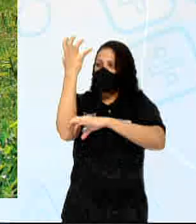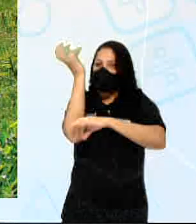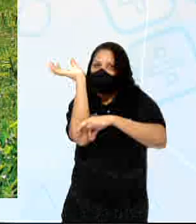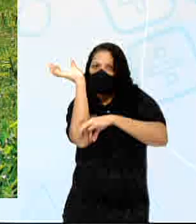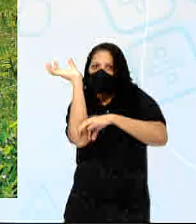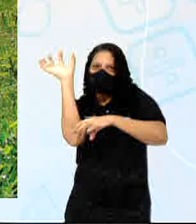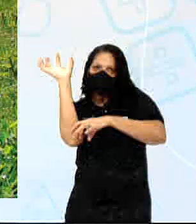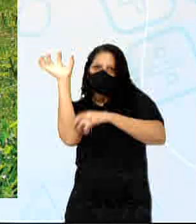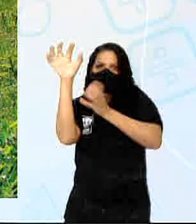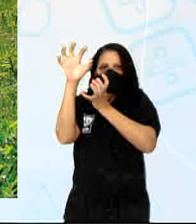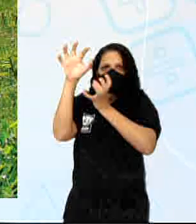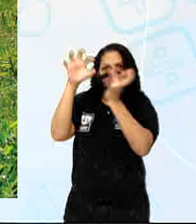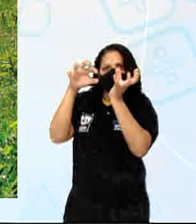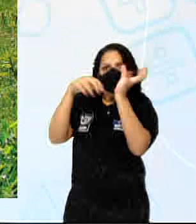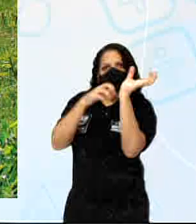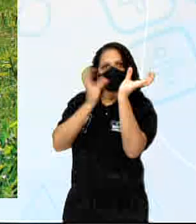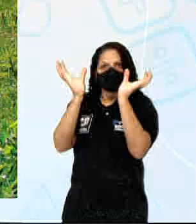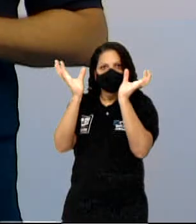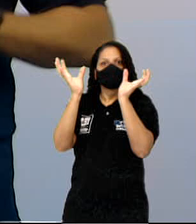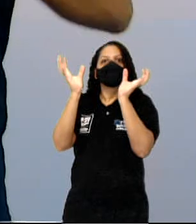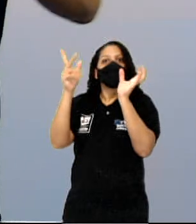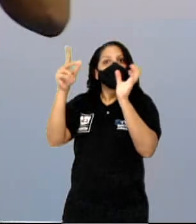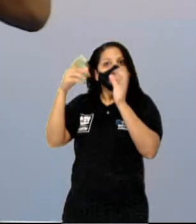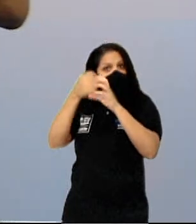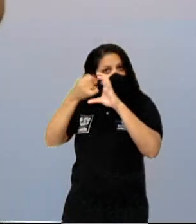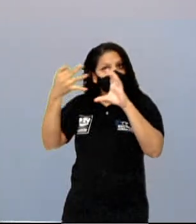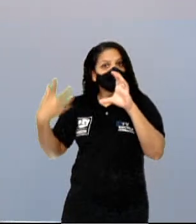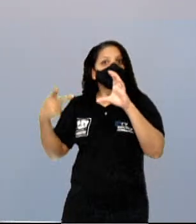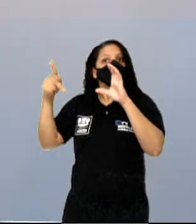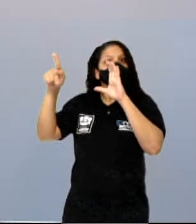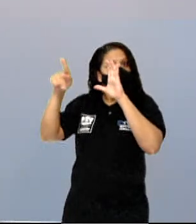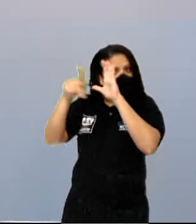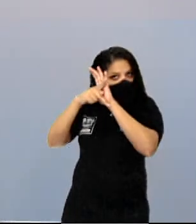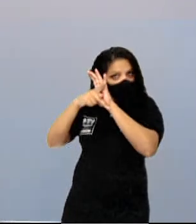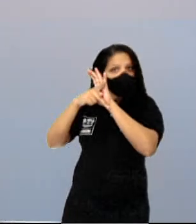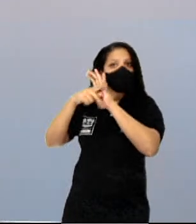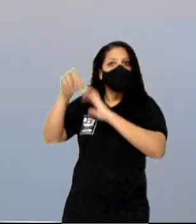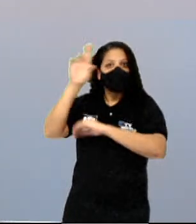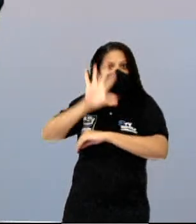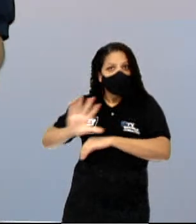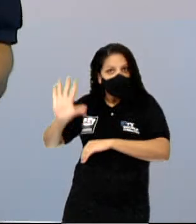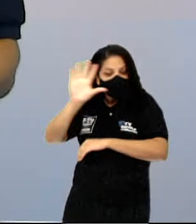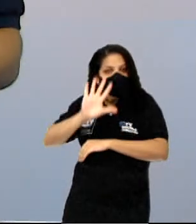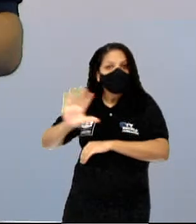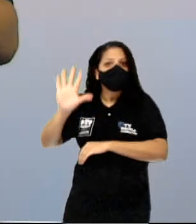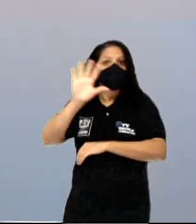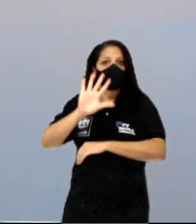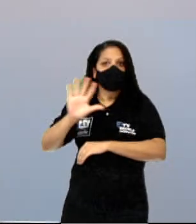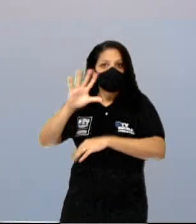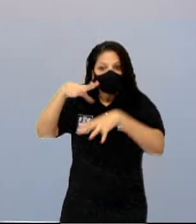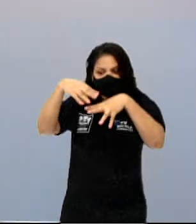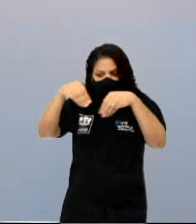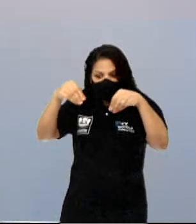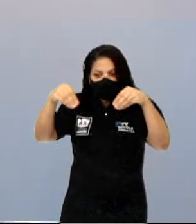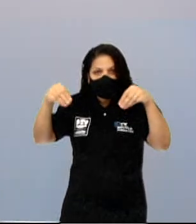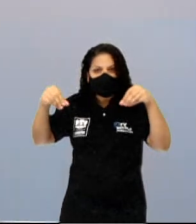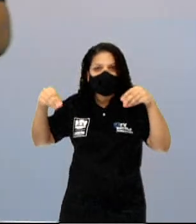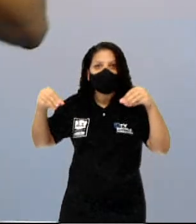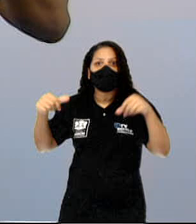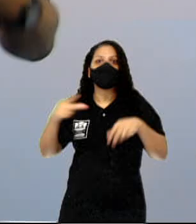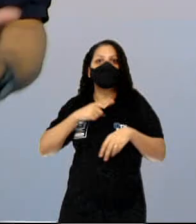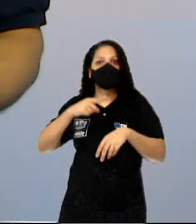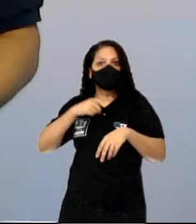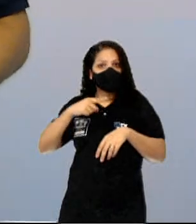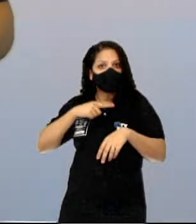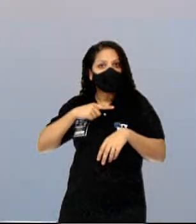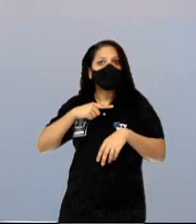retorcidos. Isso é uma característica da região. Há quem diga que é pelo fato dos solos serem ricos em alguns minerais,